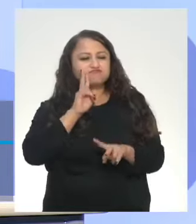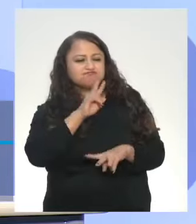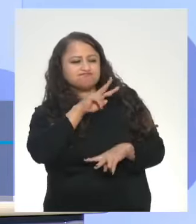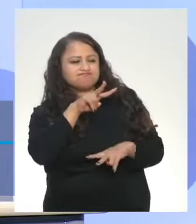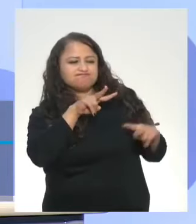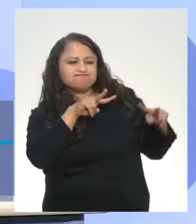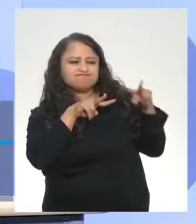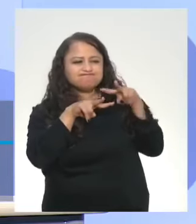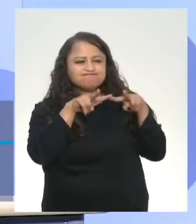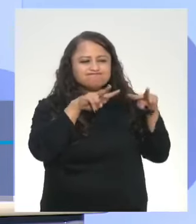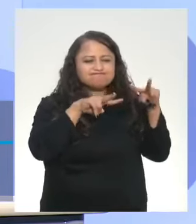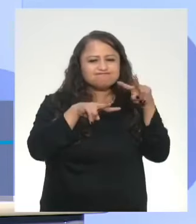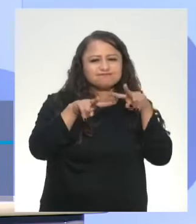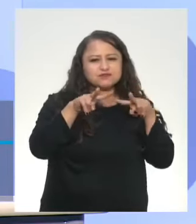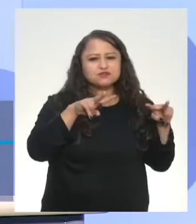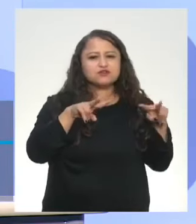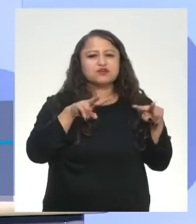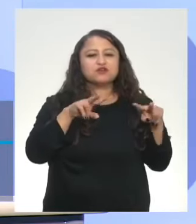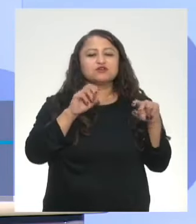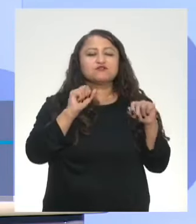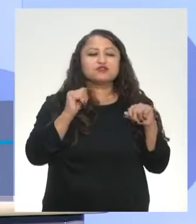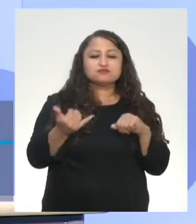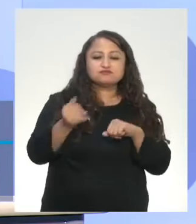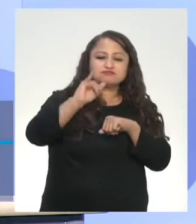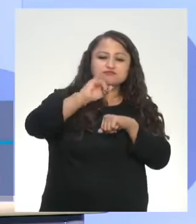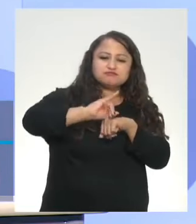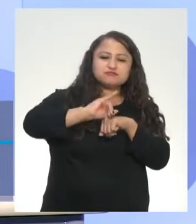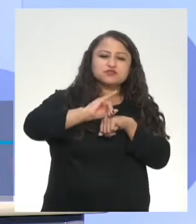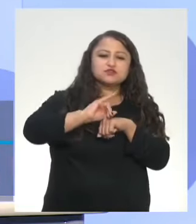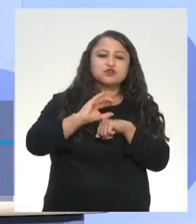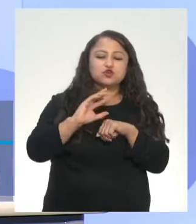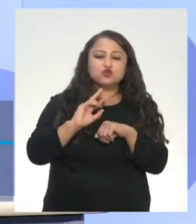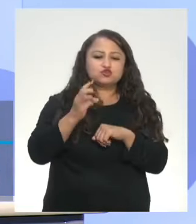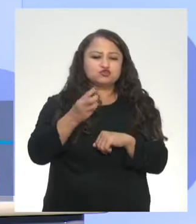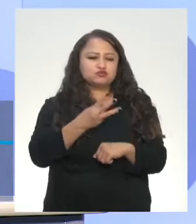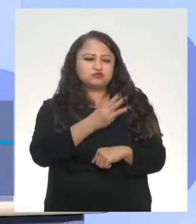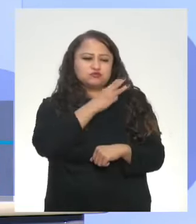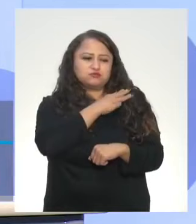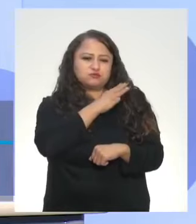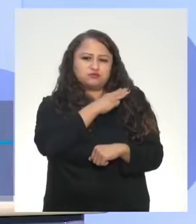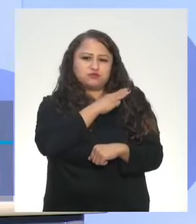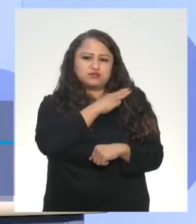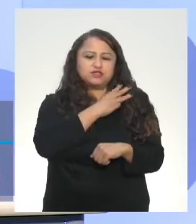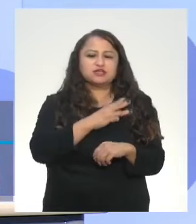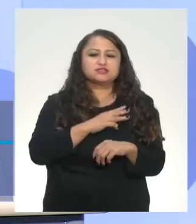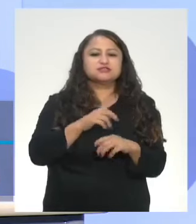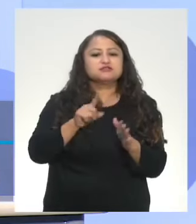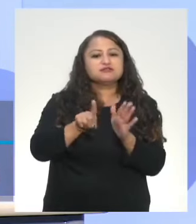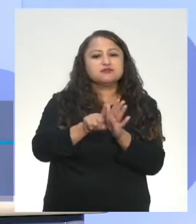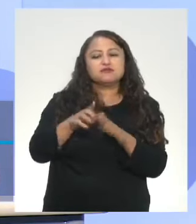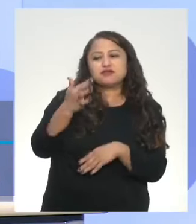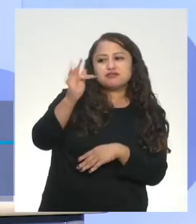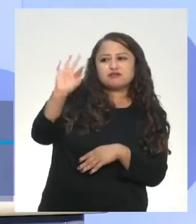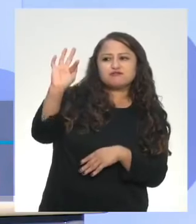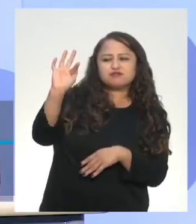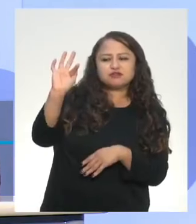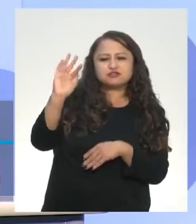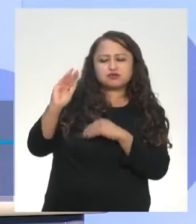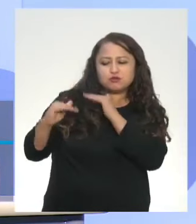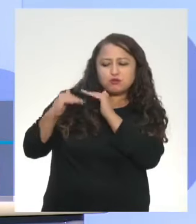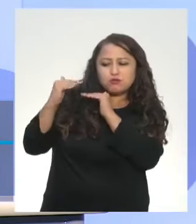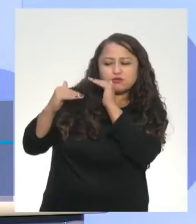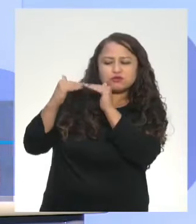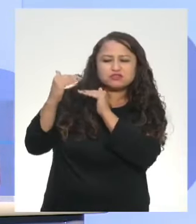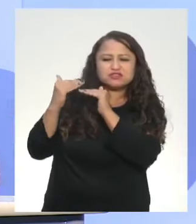foi colocado em relação aos monarcas da França, num processo que foi um pouco parecido